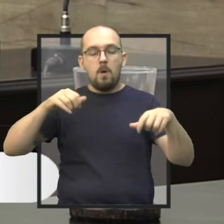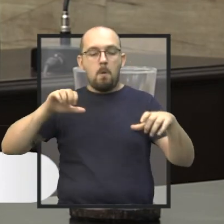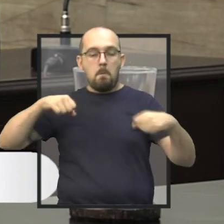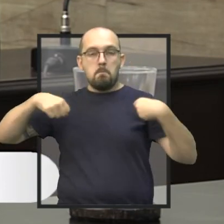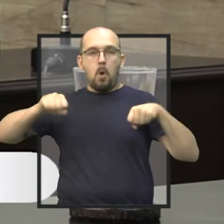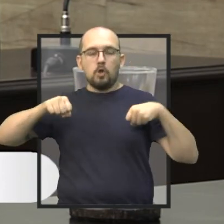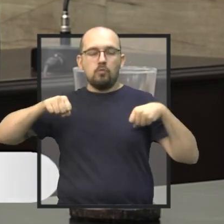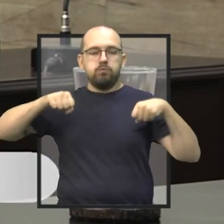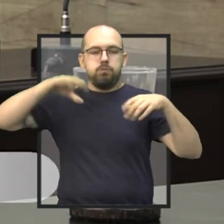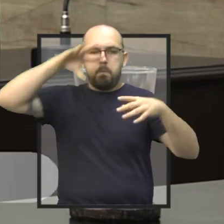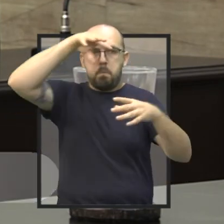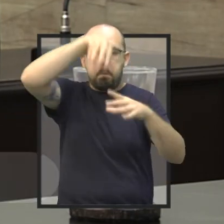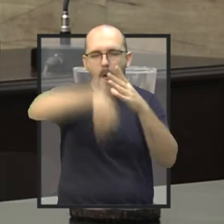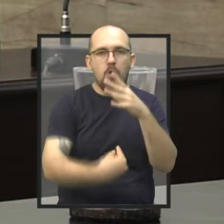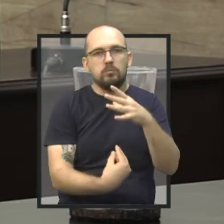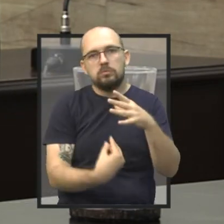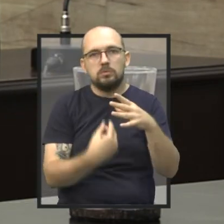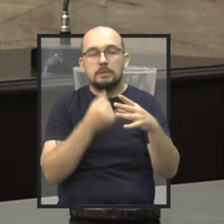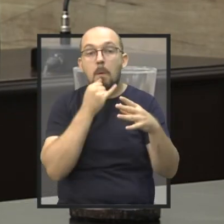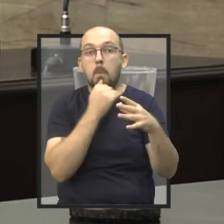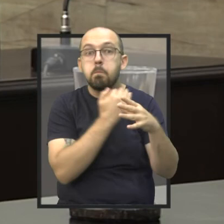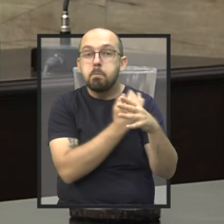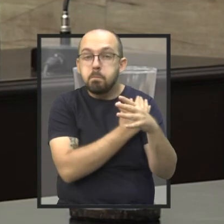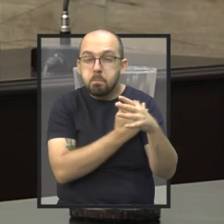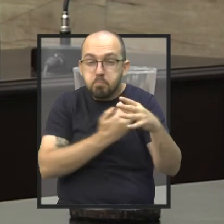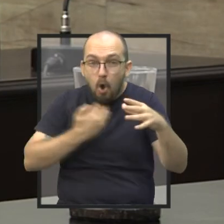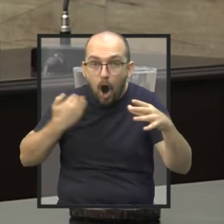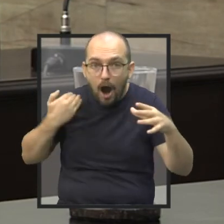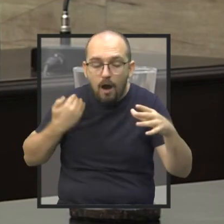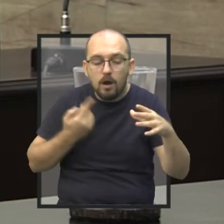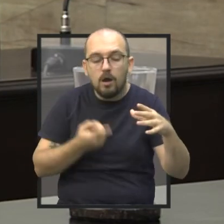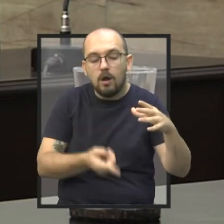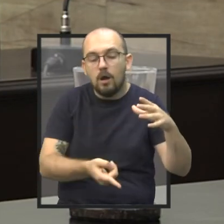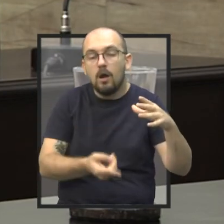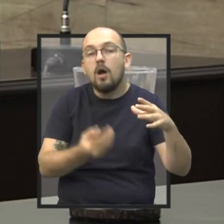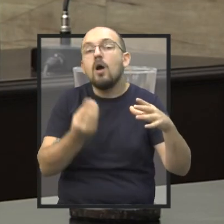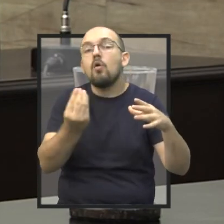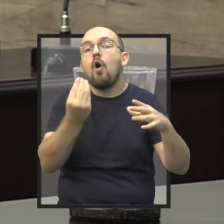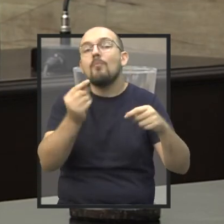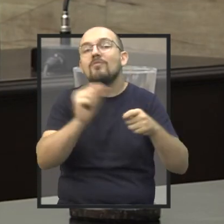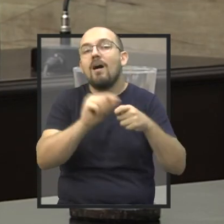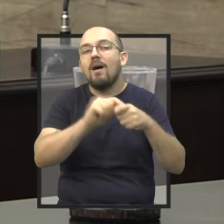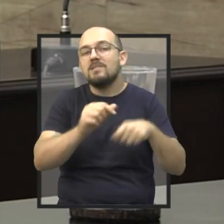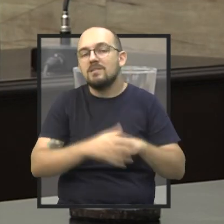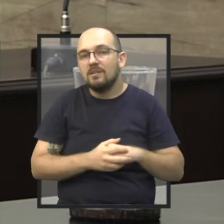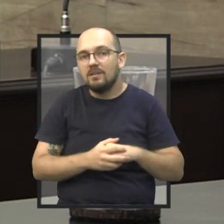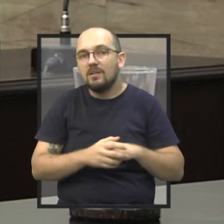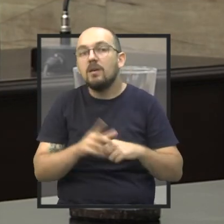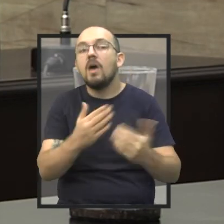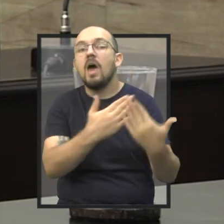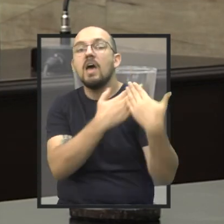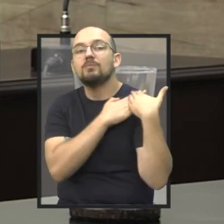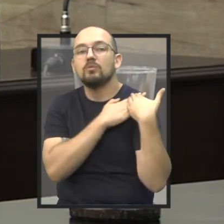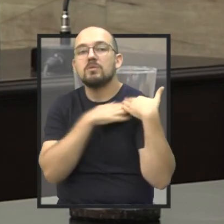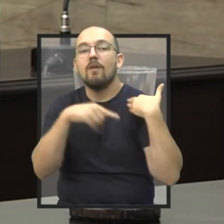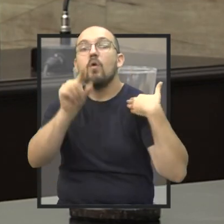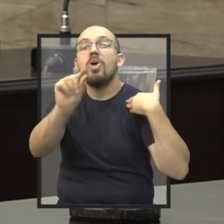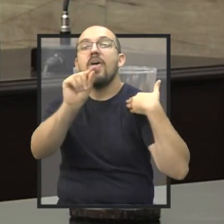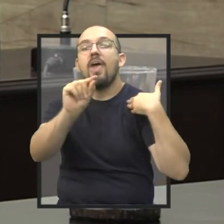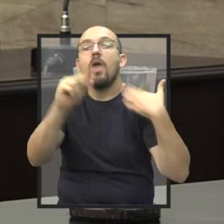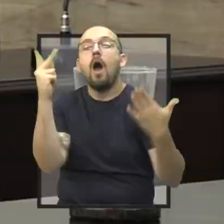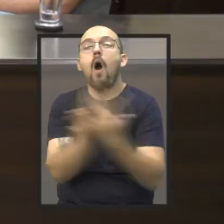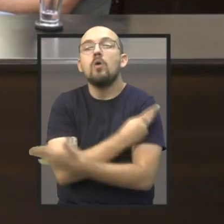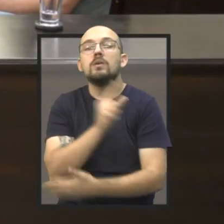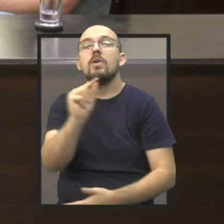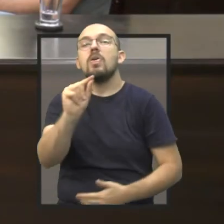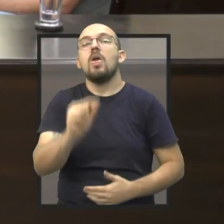dessa incompetência, dessa não percepção, desse não trabalho, aí eu quero ver de quem será a responsabilidade quando isso